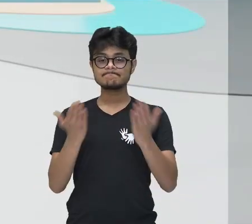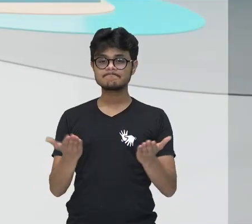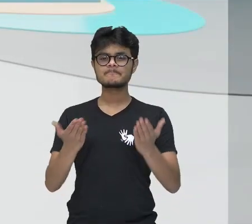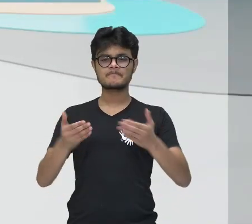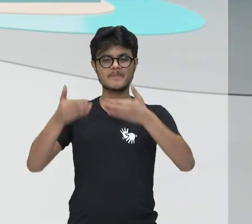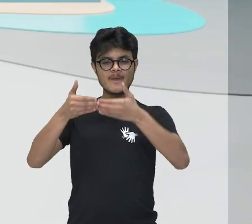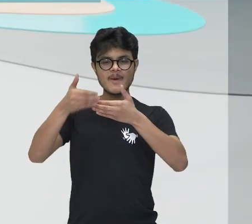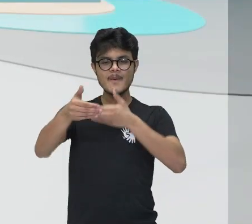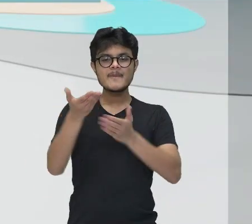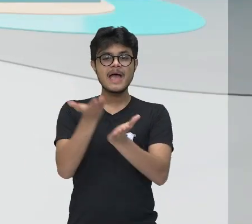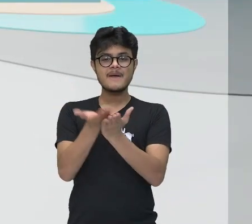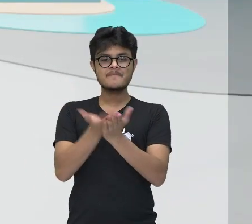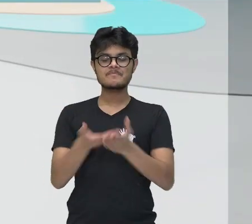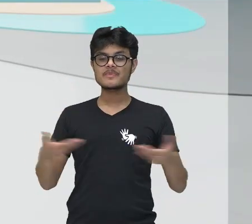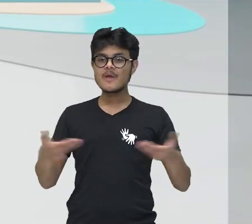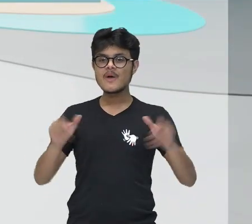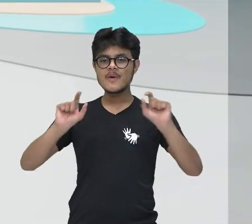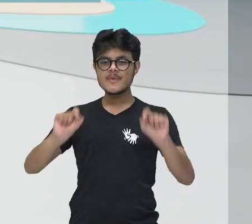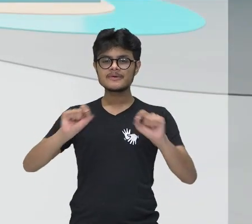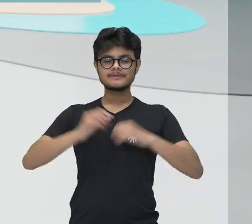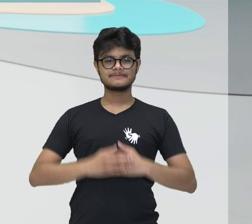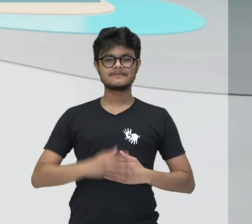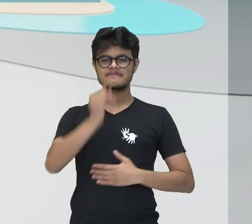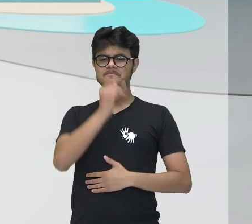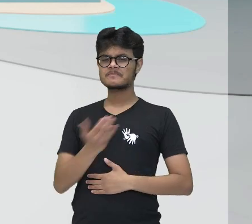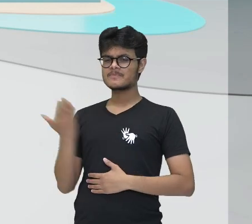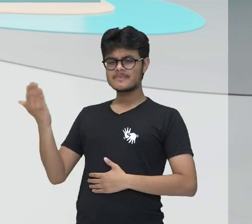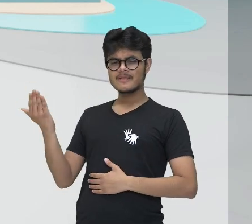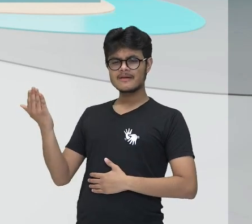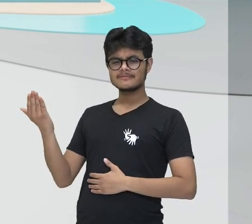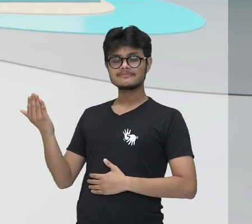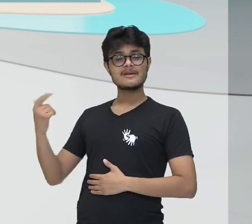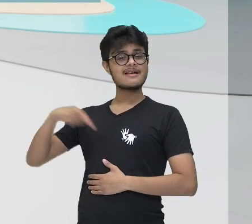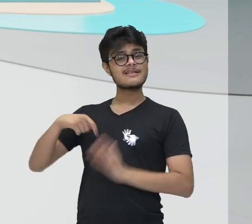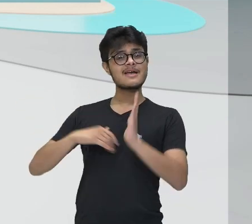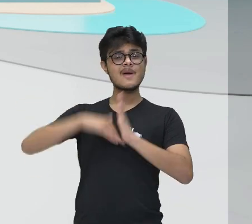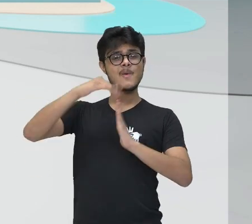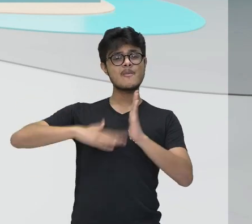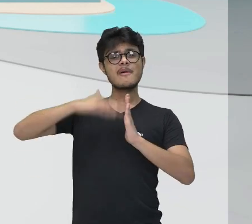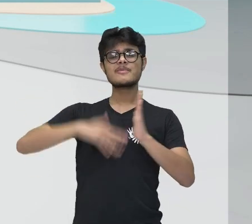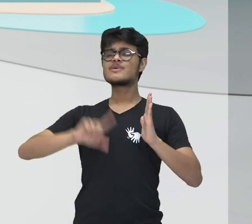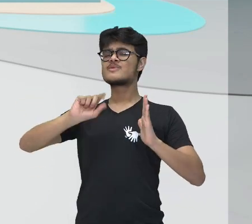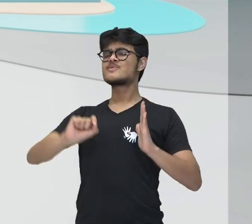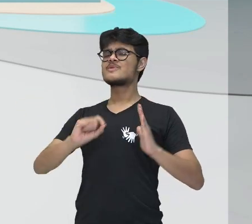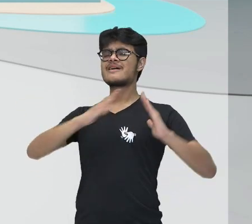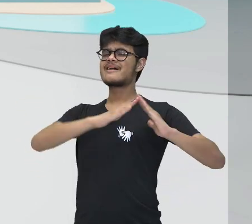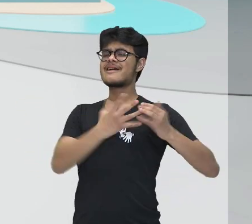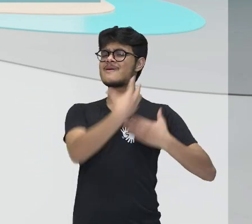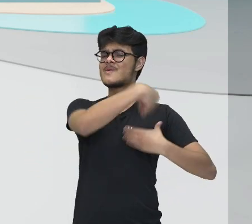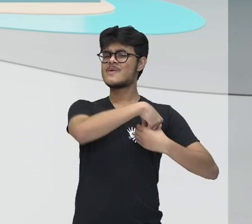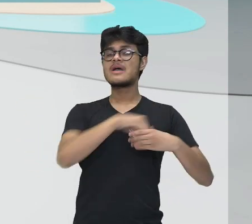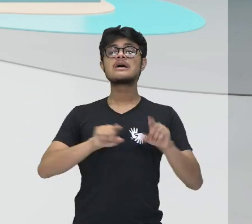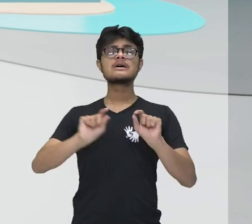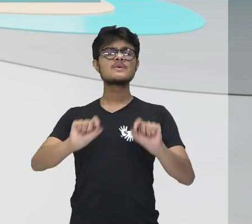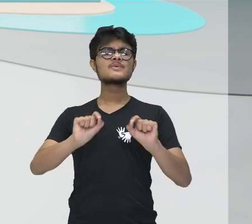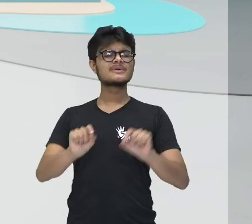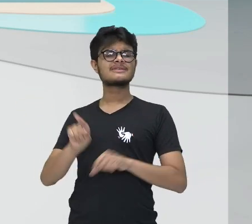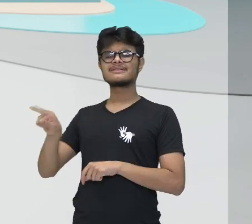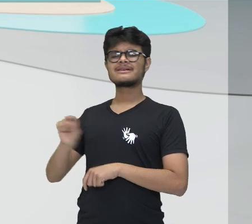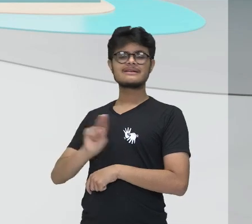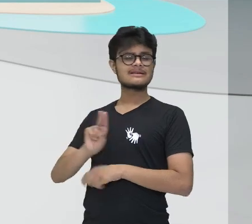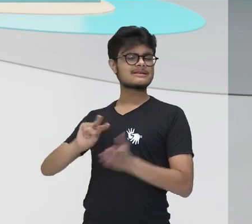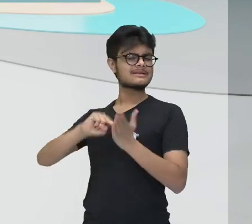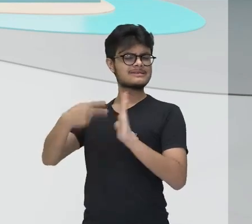Iniciamos a aula de hoje aqui ao lado de uma pintura rupestre. Então, o que é uma